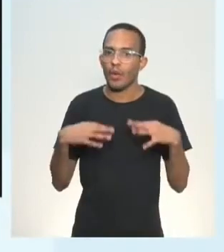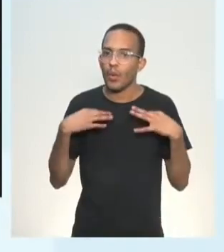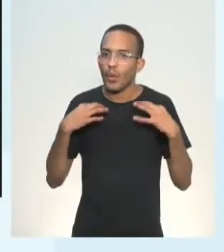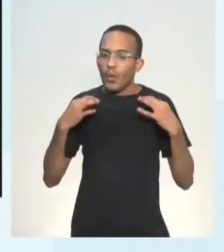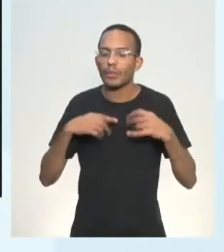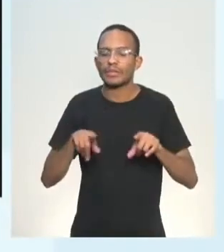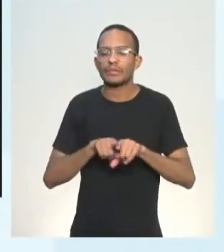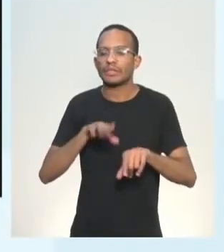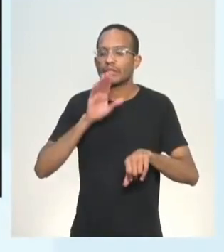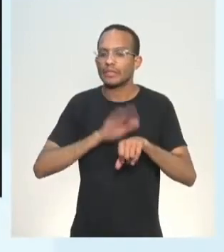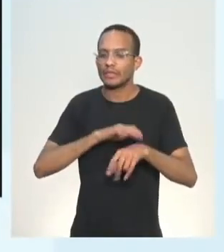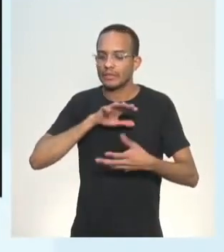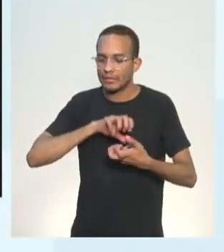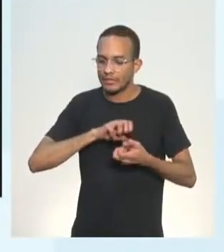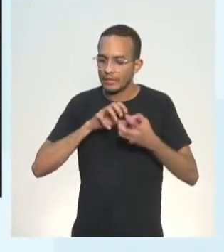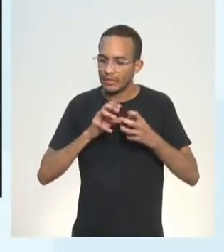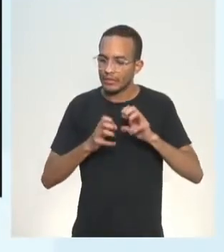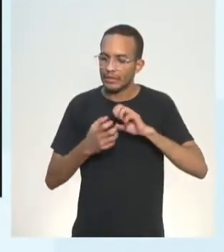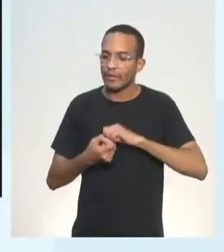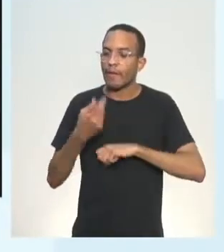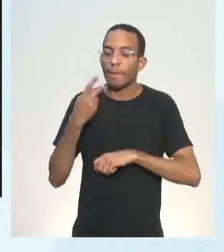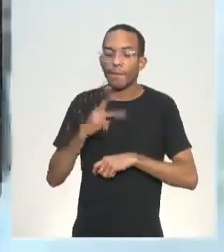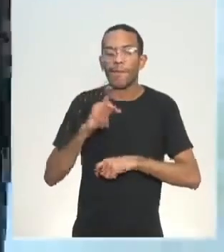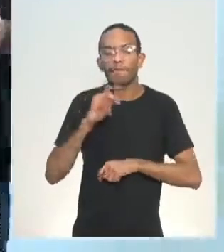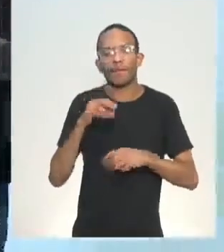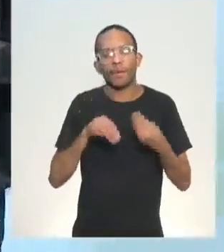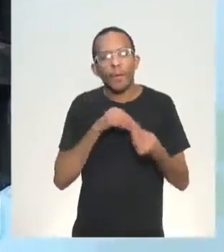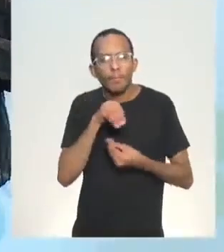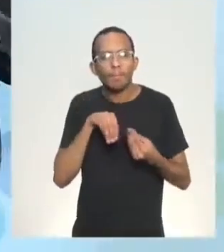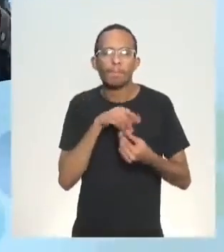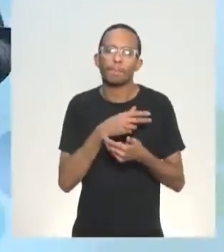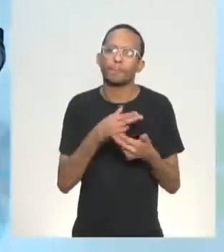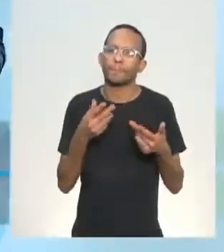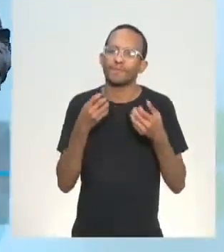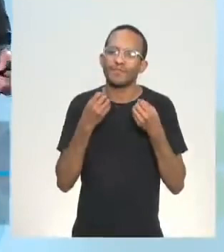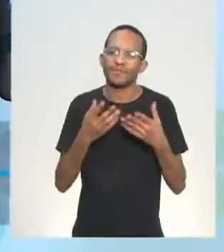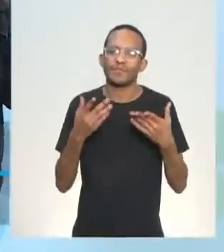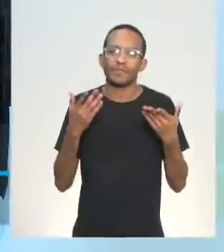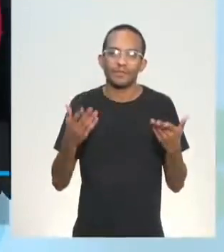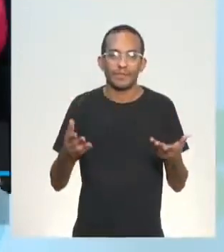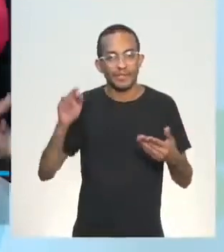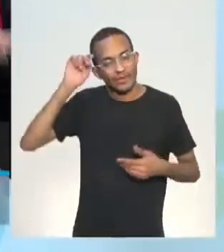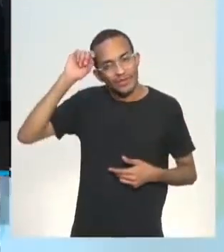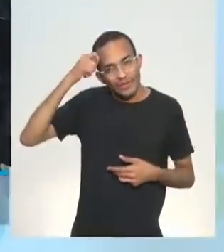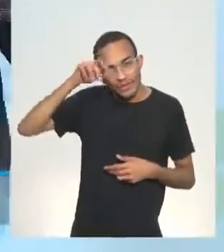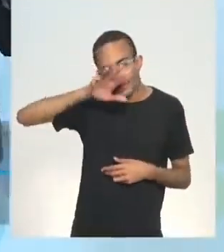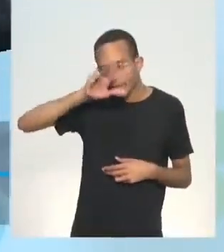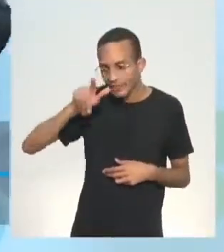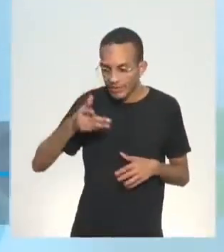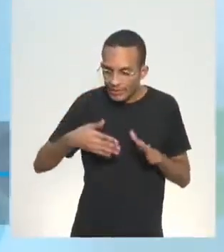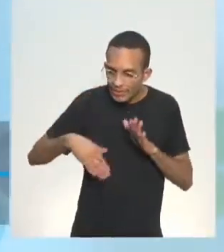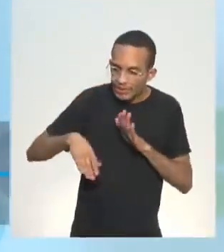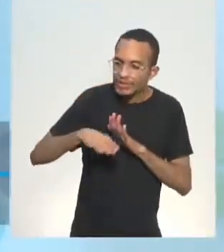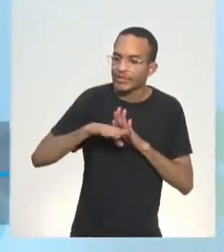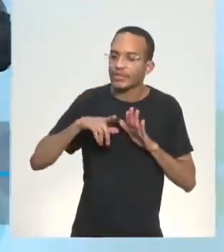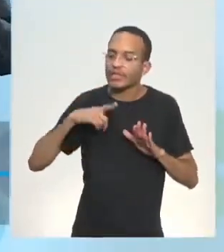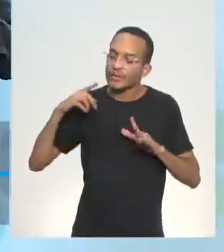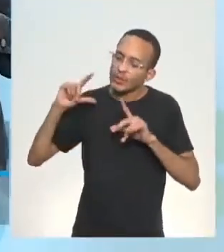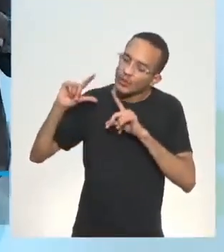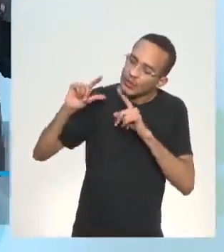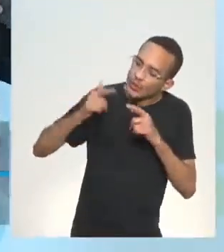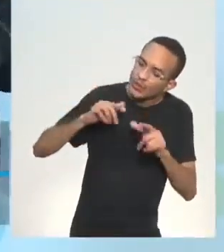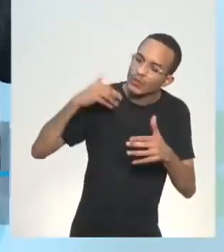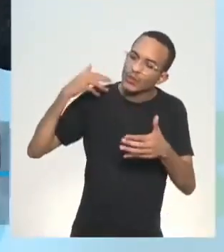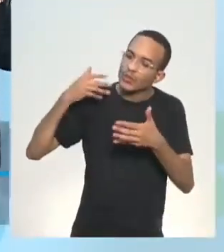vestuário, o artesanato, enfim. Né? É uma fusão muito rica. E quando os negros africanos eles chegam aqui e trazem toda essa bagagem